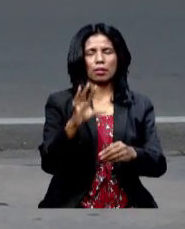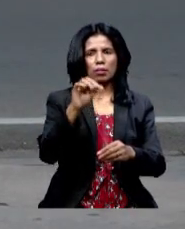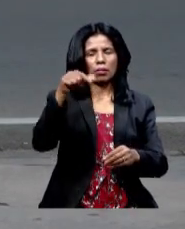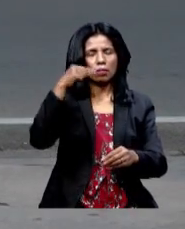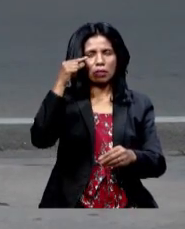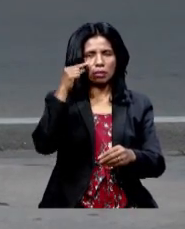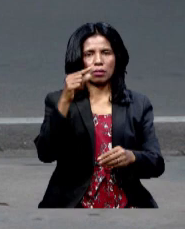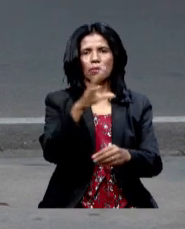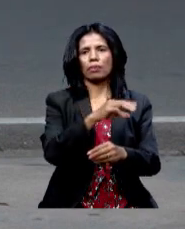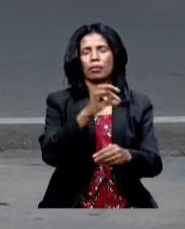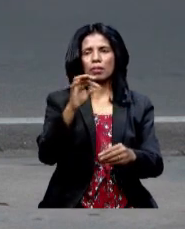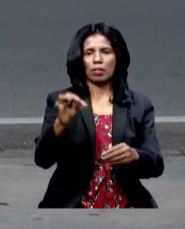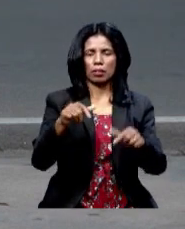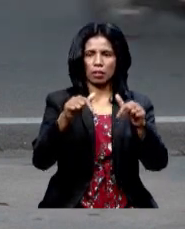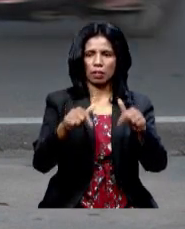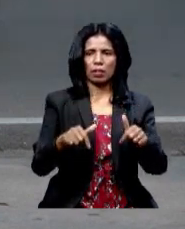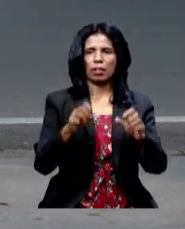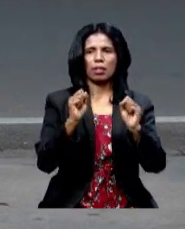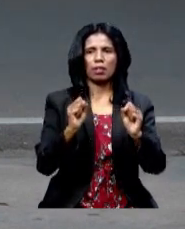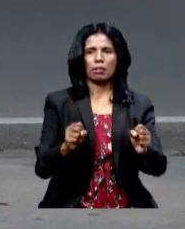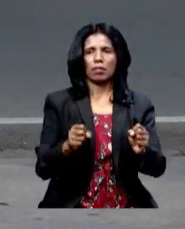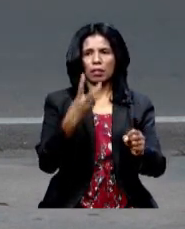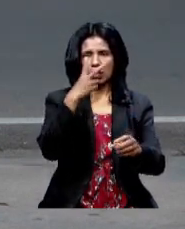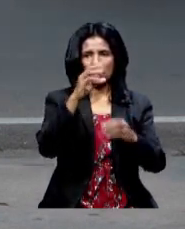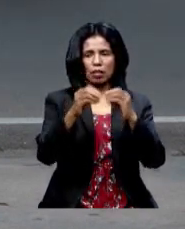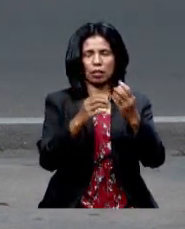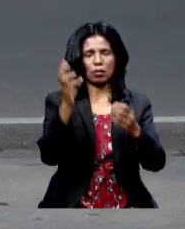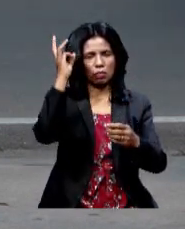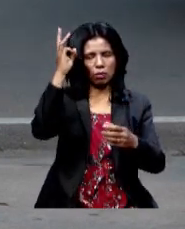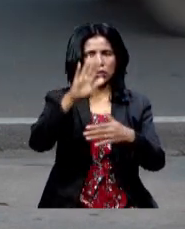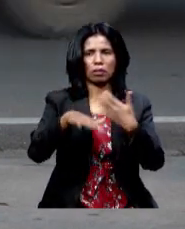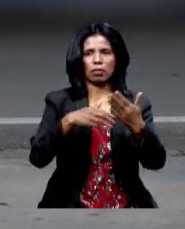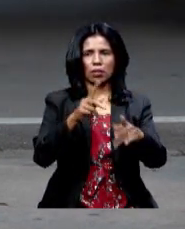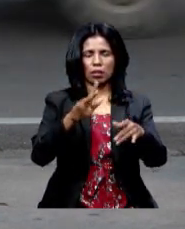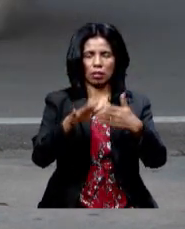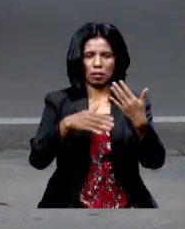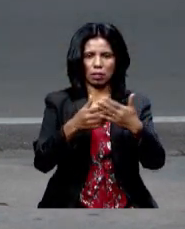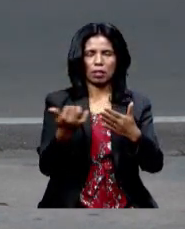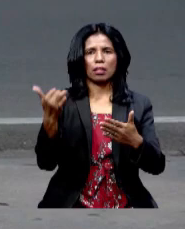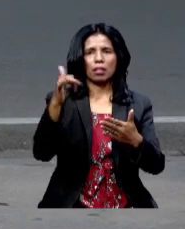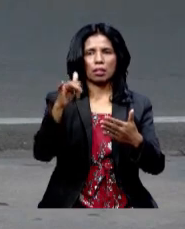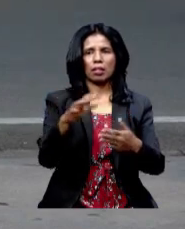governo constitucional janei bele resolve ba preocupação população